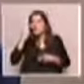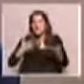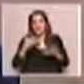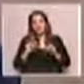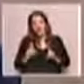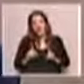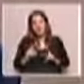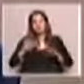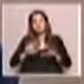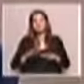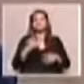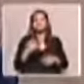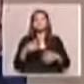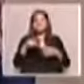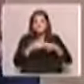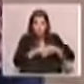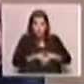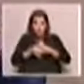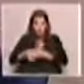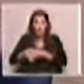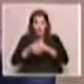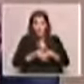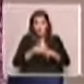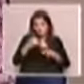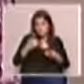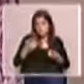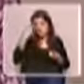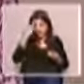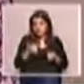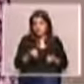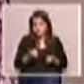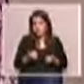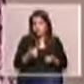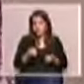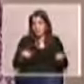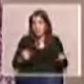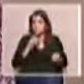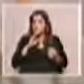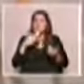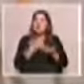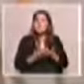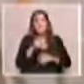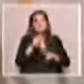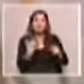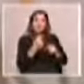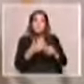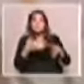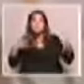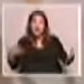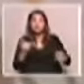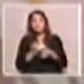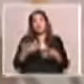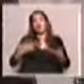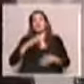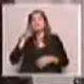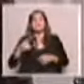João, e a questão da unidose, não sei se lhe agrada, para já, a começar... Se traria eventualmente novos consumidores, até porque estamos a falar em novas